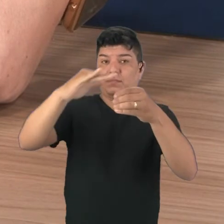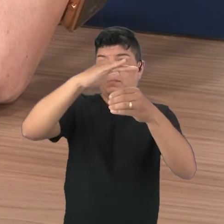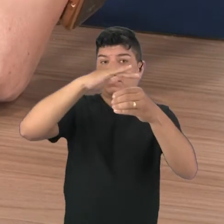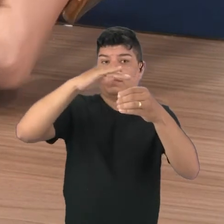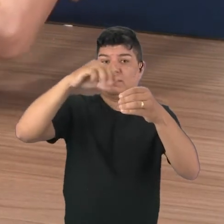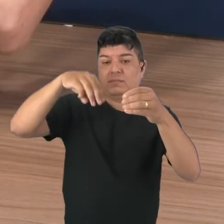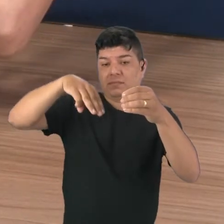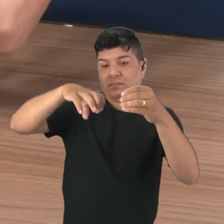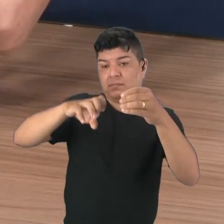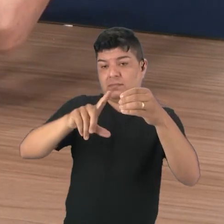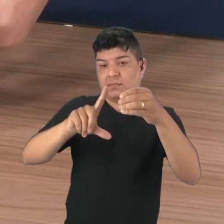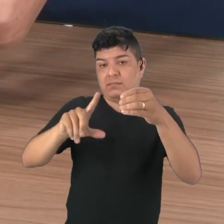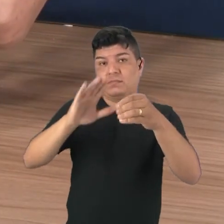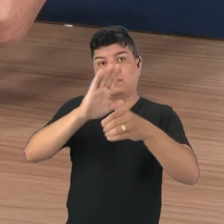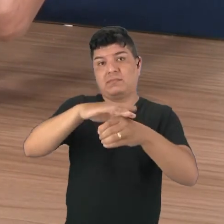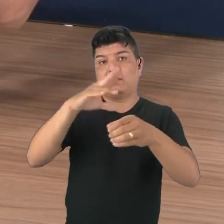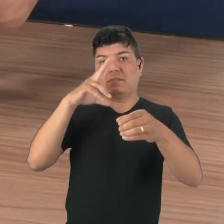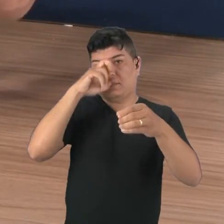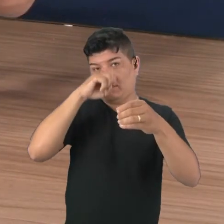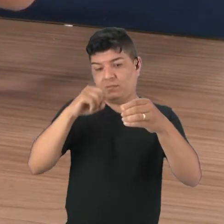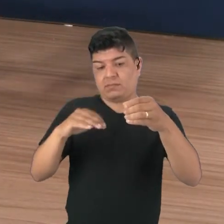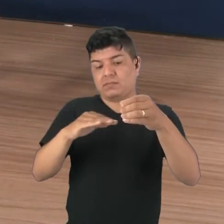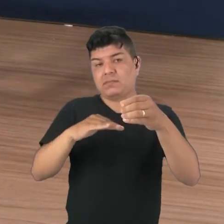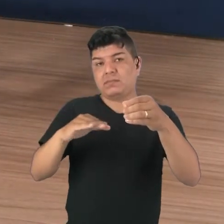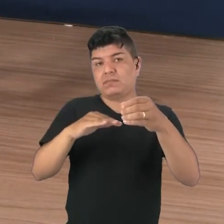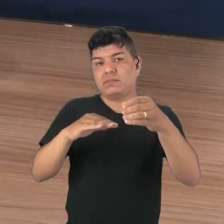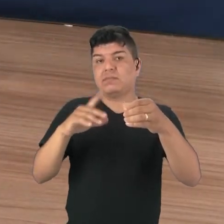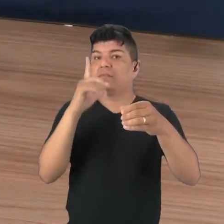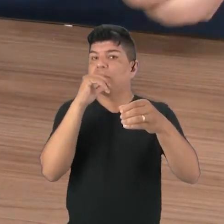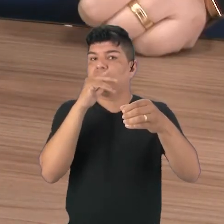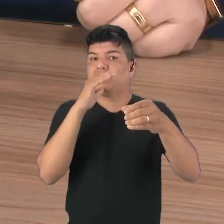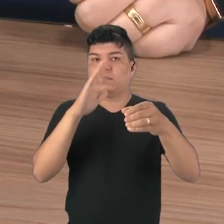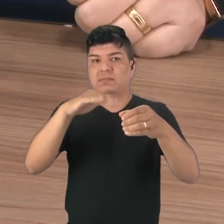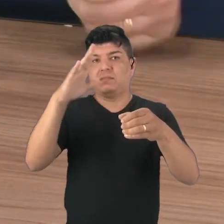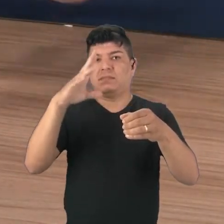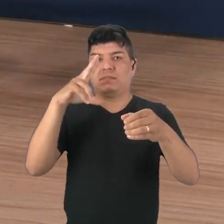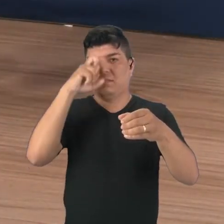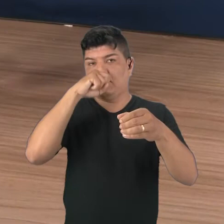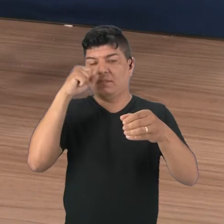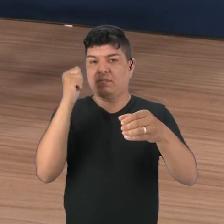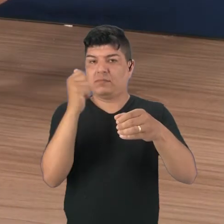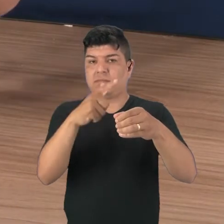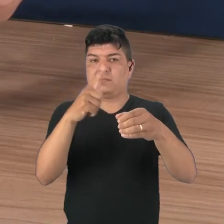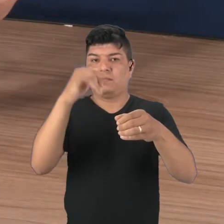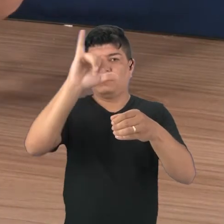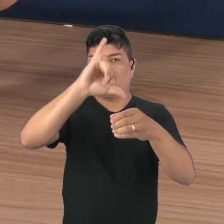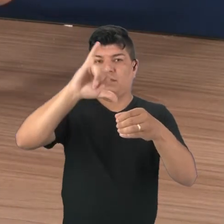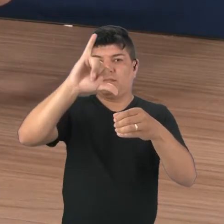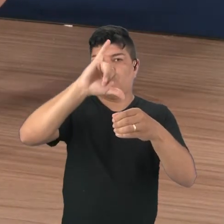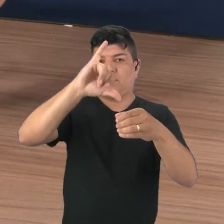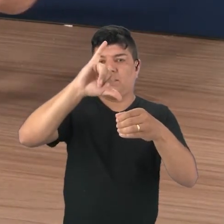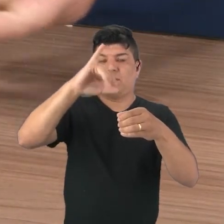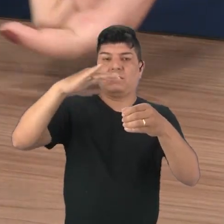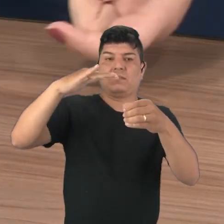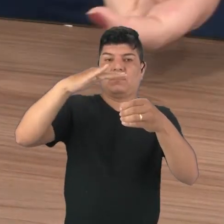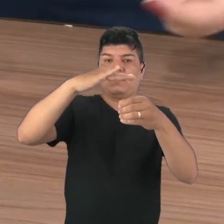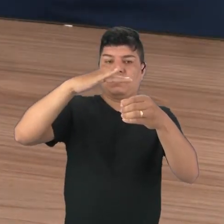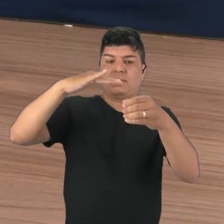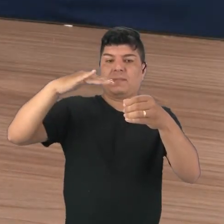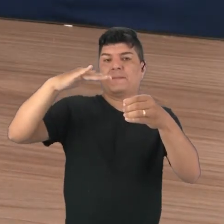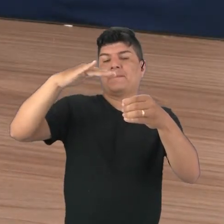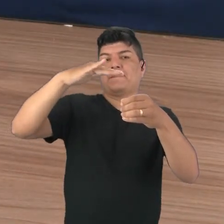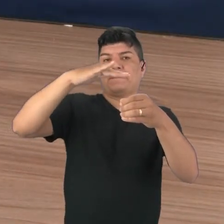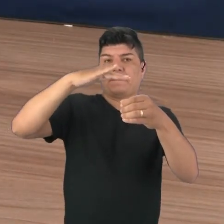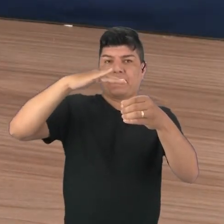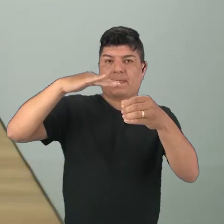ele é mais denso que a água. A água é mais densa que o óleo. O óleo ficou sobre a água,